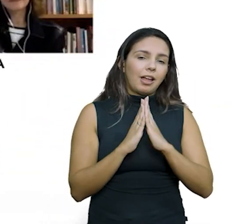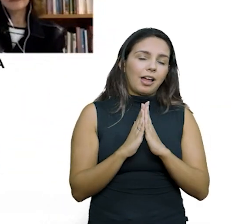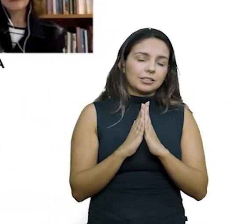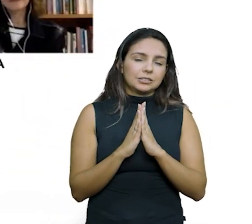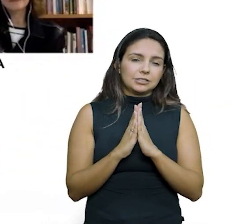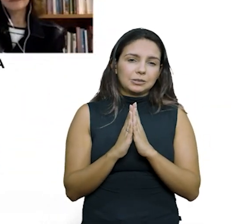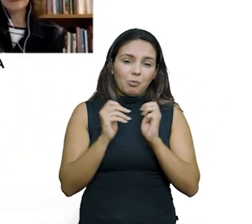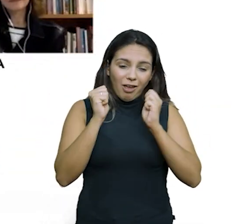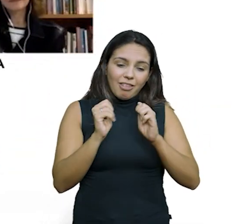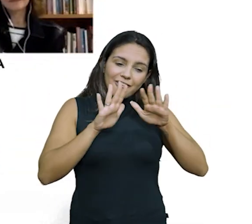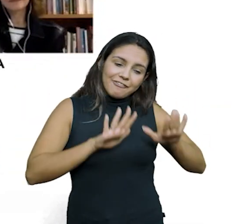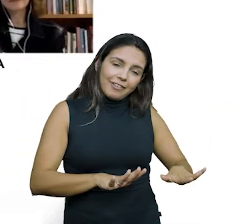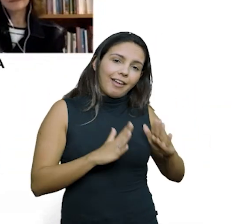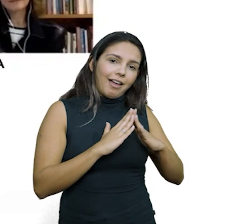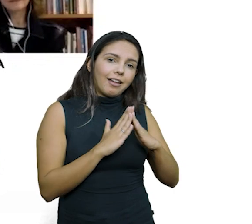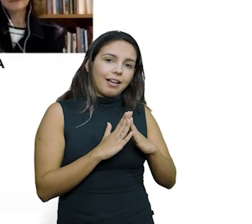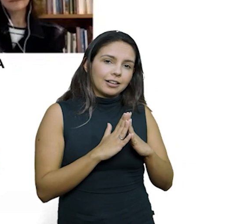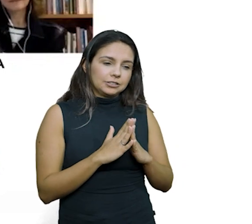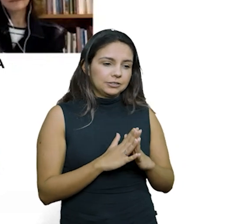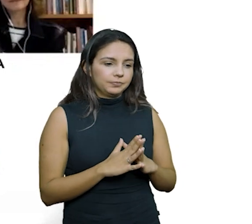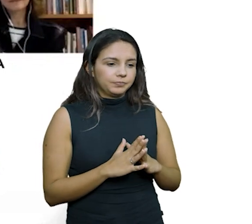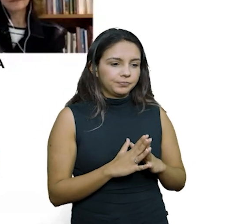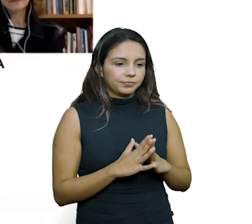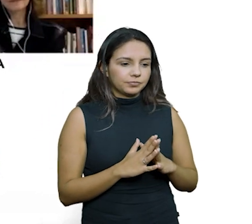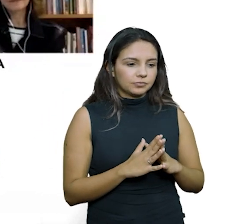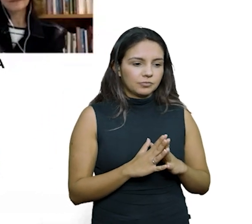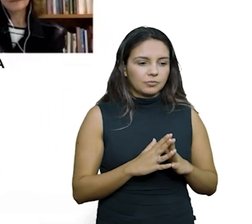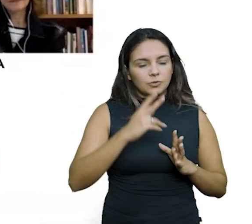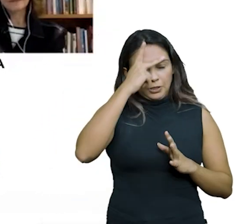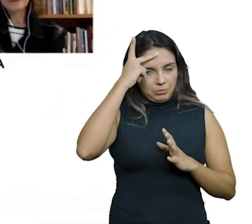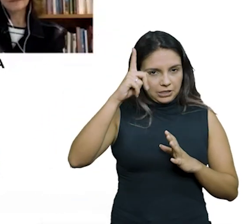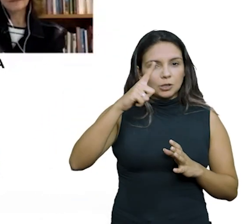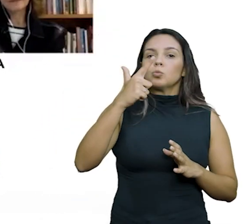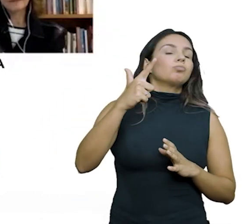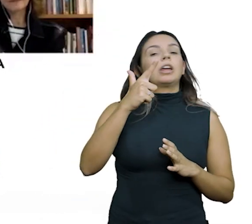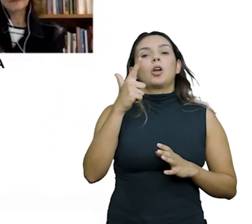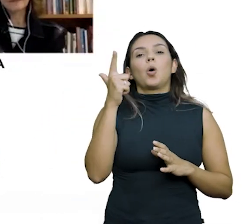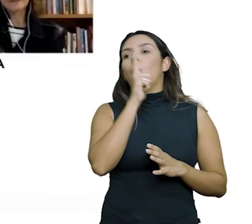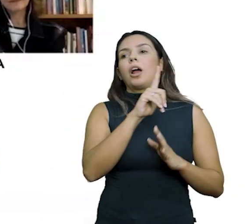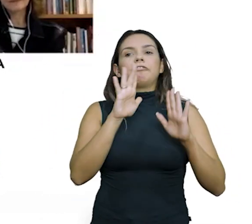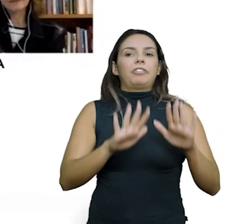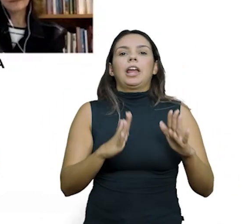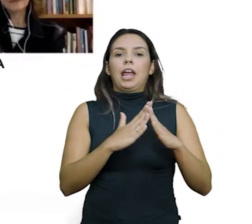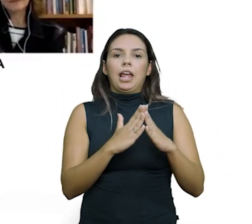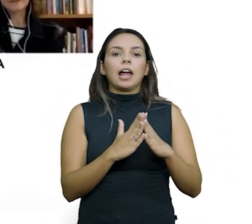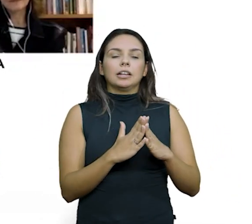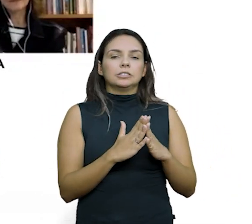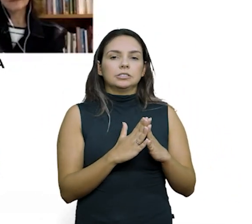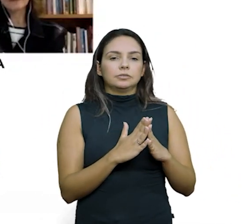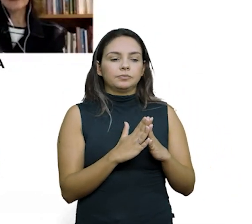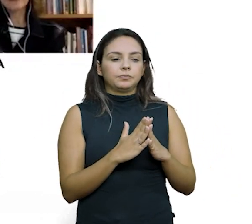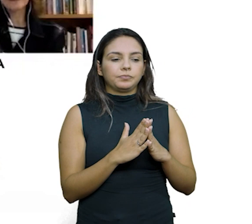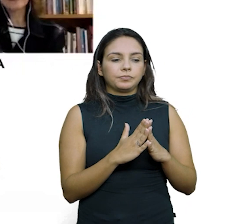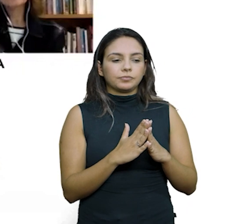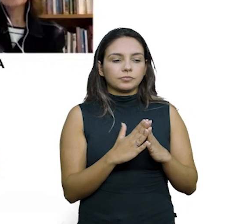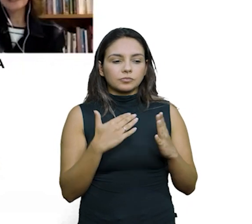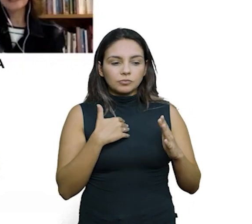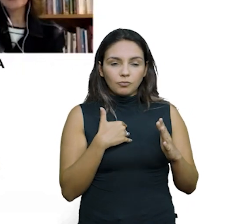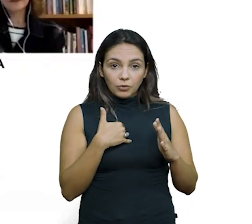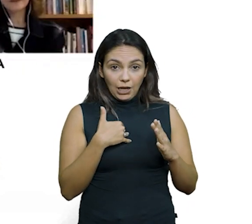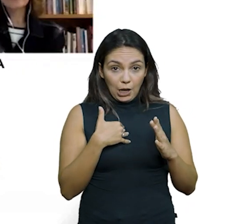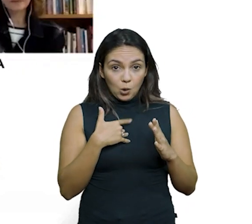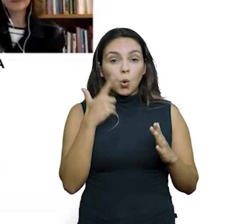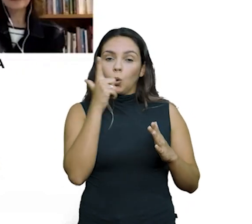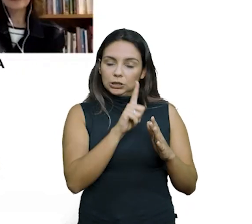casa, pudessem ficar em casa. Eu até reconheço, muita gente realmente não tem esse privilégio que nós temos. Eu dou aula sentado